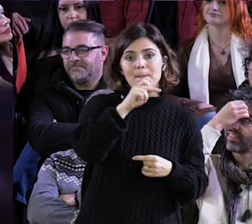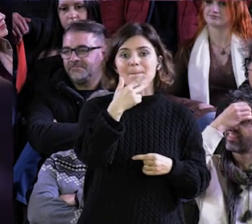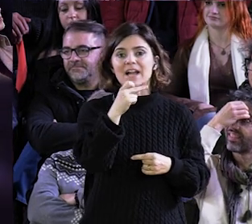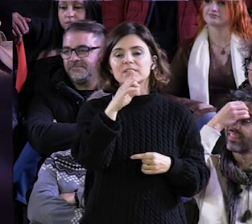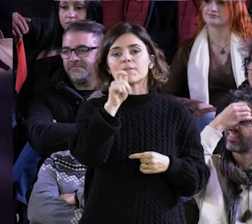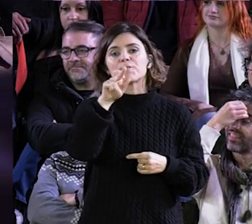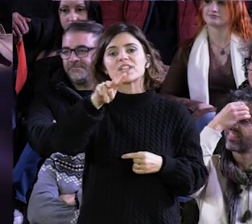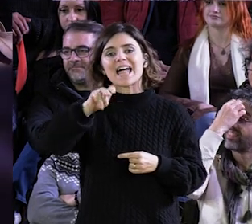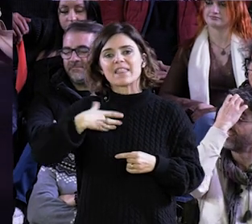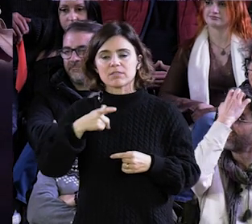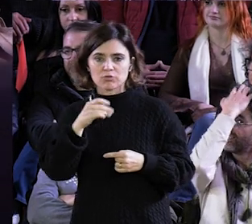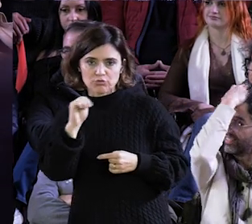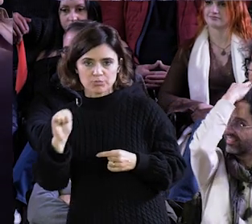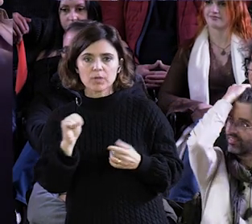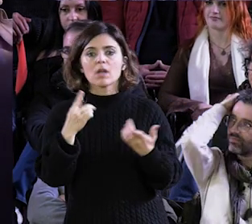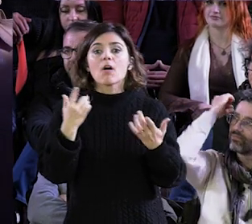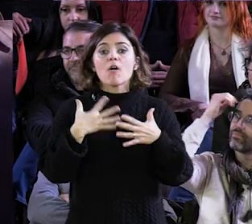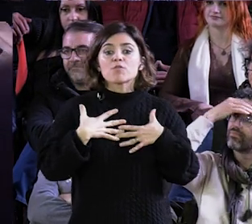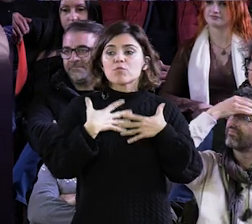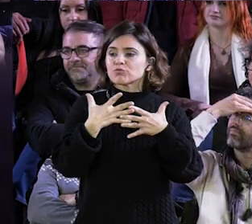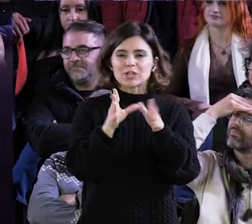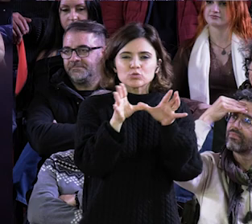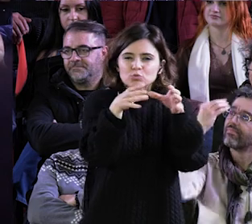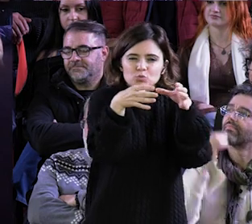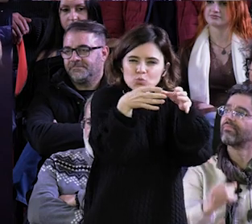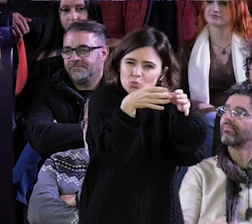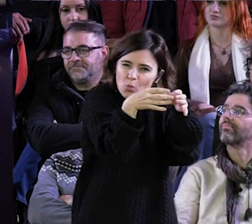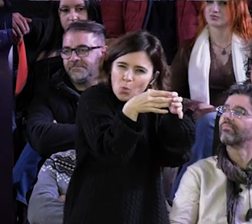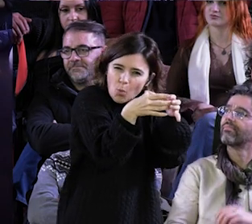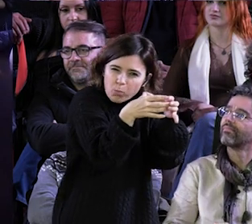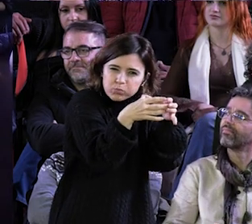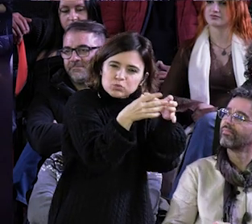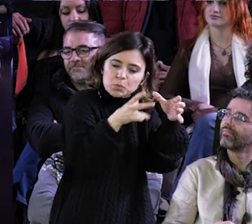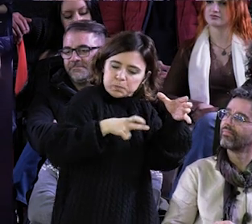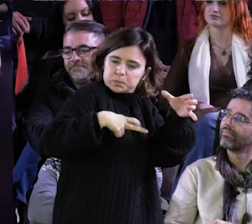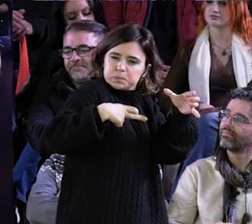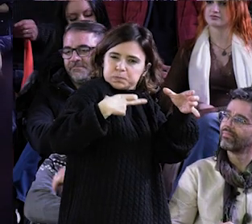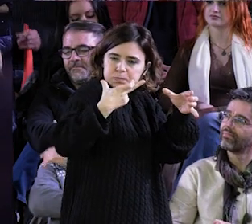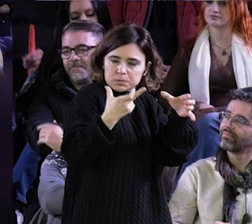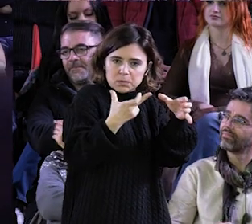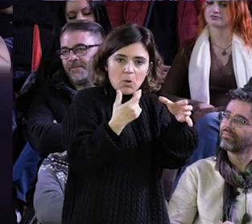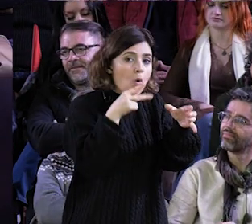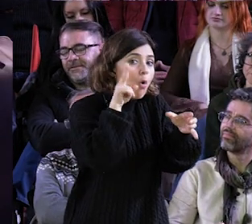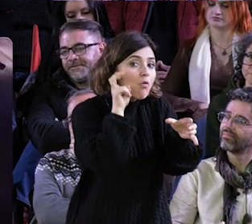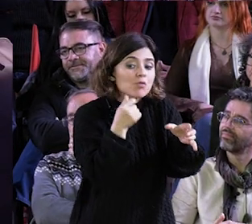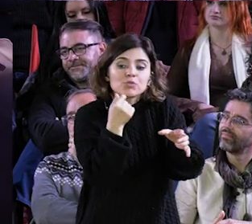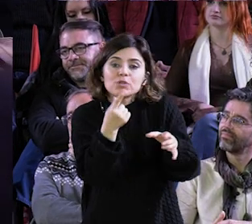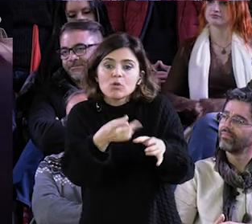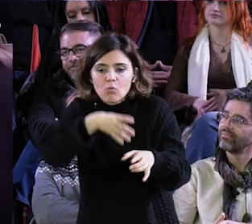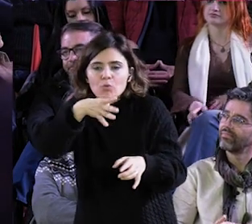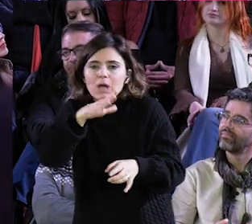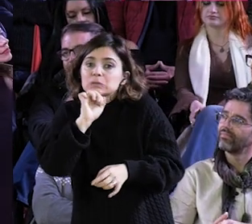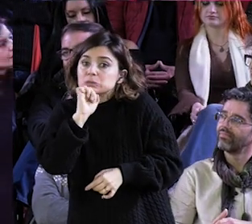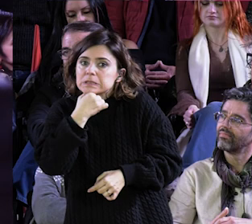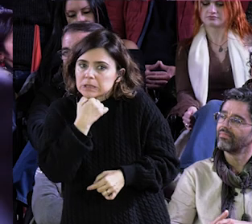Capicua, sobre as vontades da elite. E ela diz o seguinte: ouve o que eu te digo, vou-te contar um segredo. É